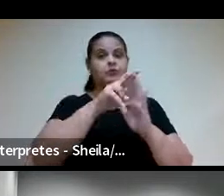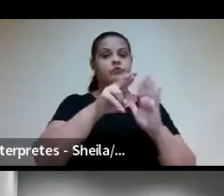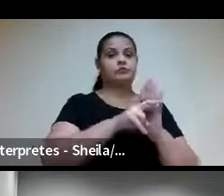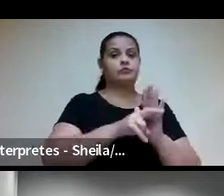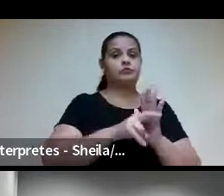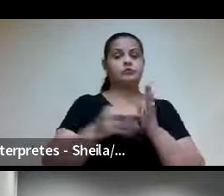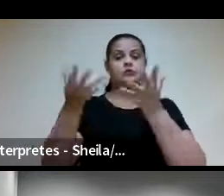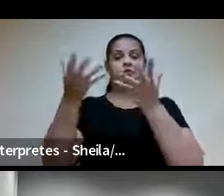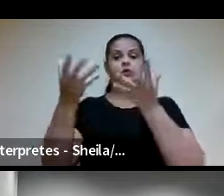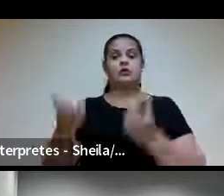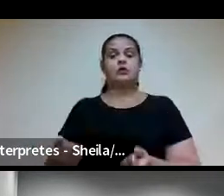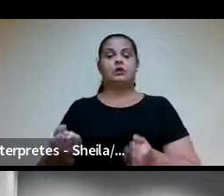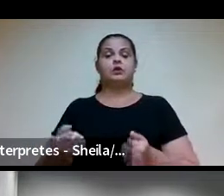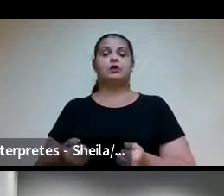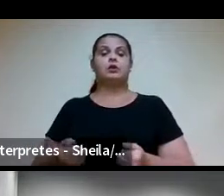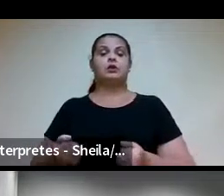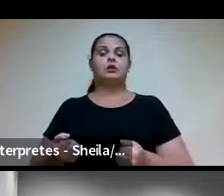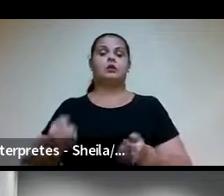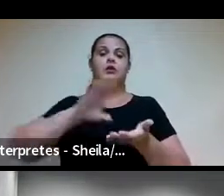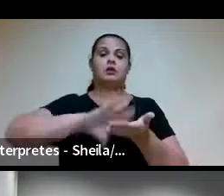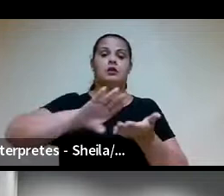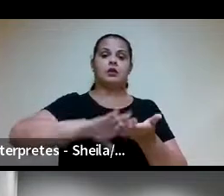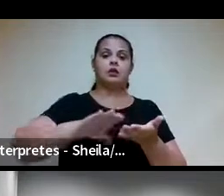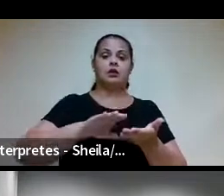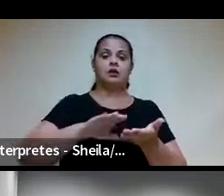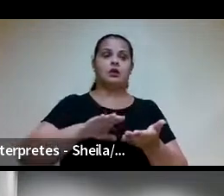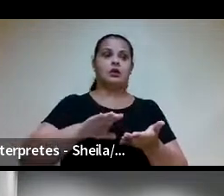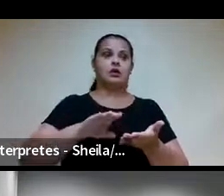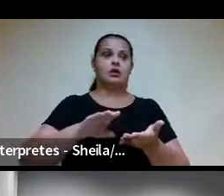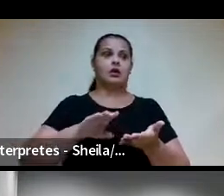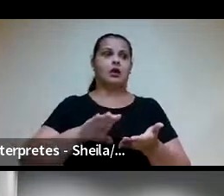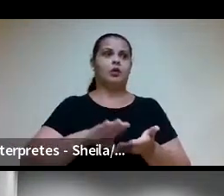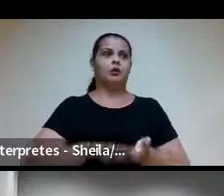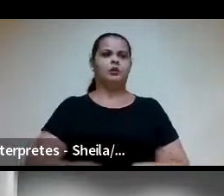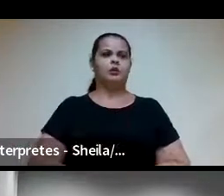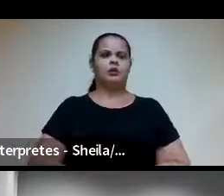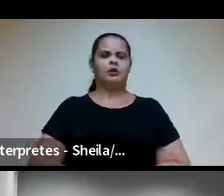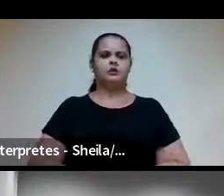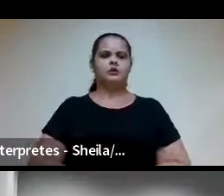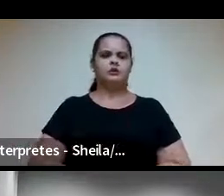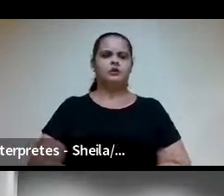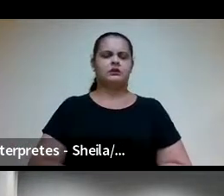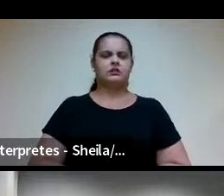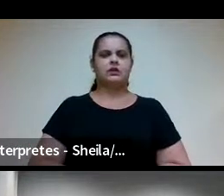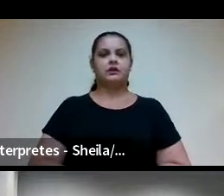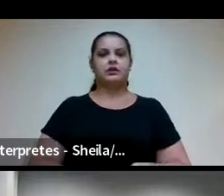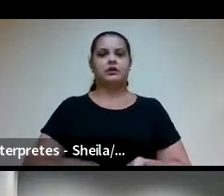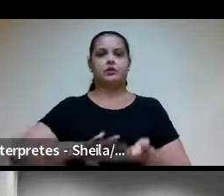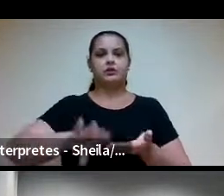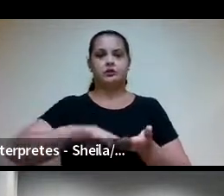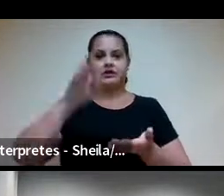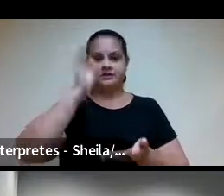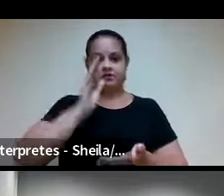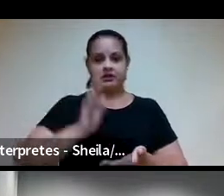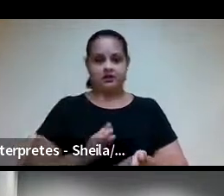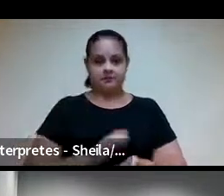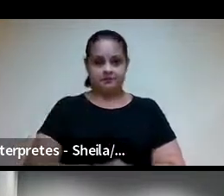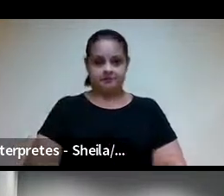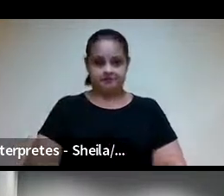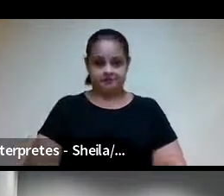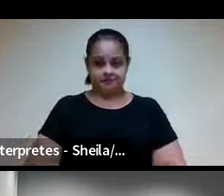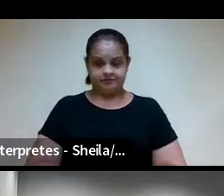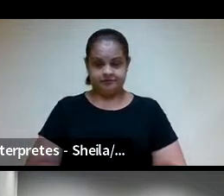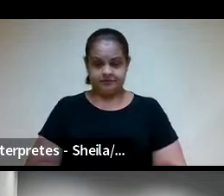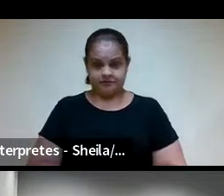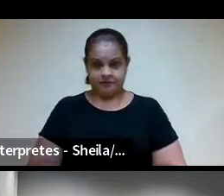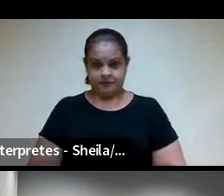recolhimento ao Tesouro Nacional da quantia de R$ 215,00. Intimado para se manifestar sobre o parecer técnico, candidato deixou transcorrer o prazo